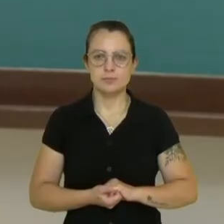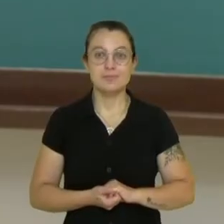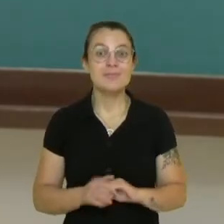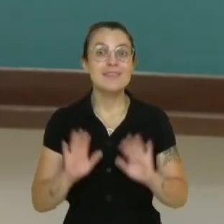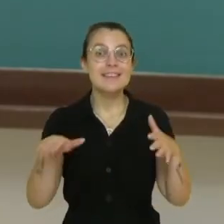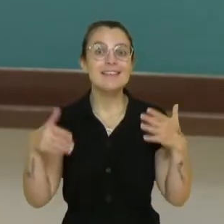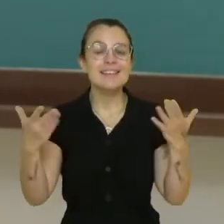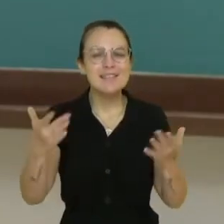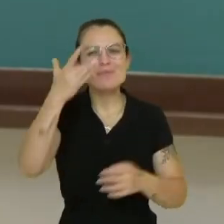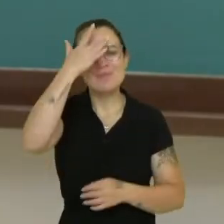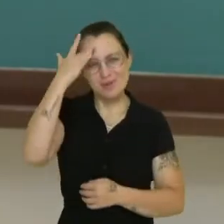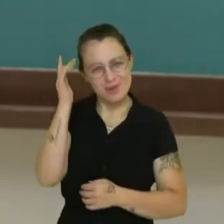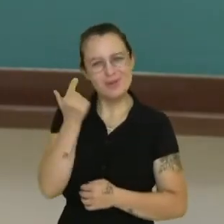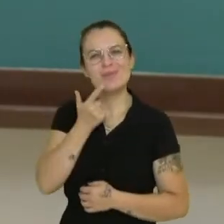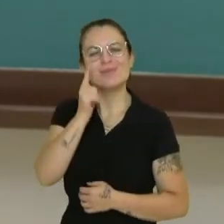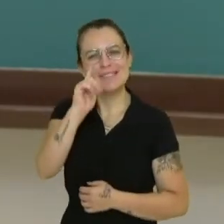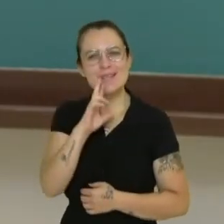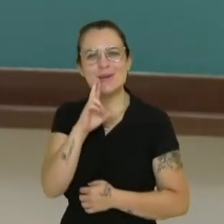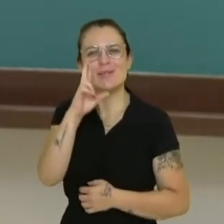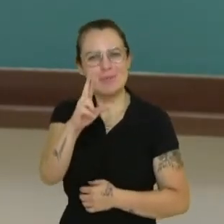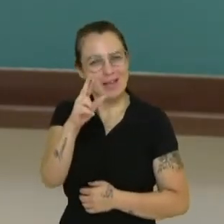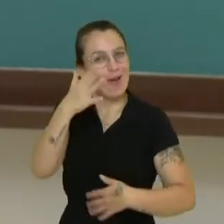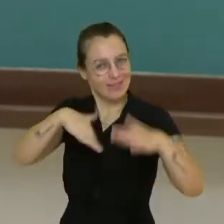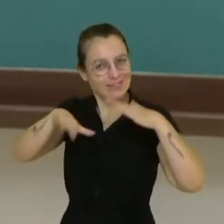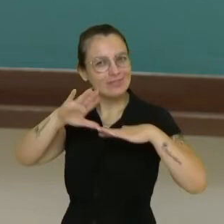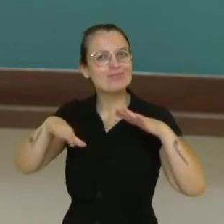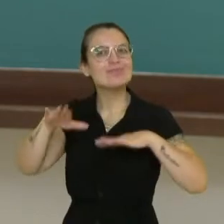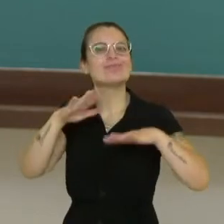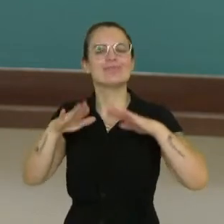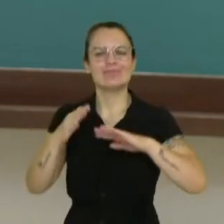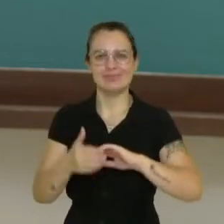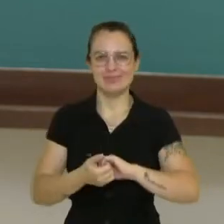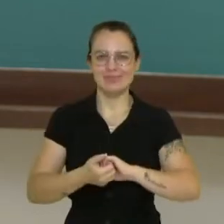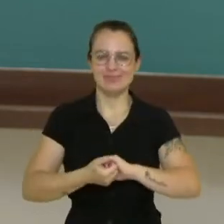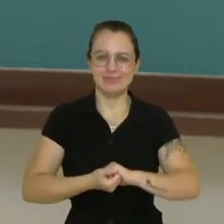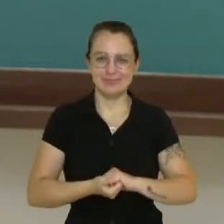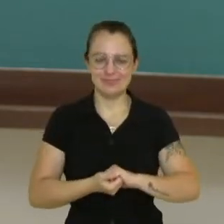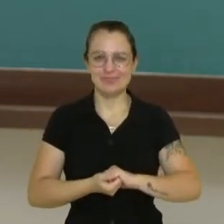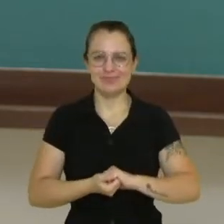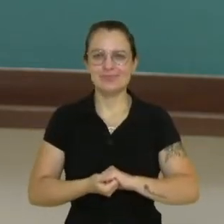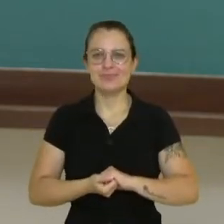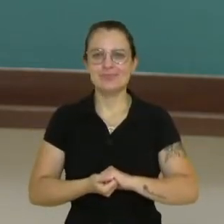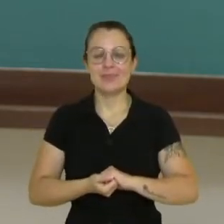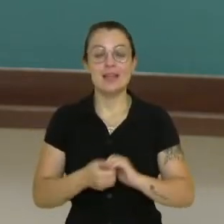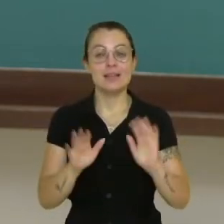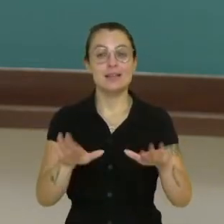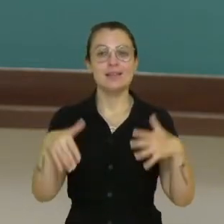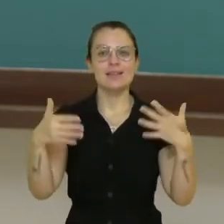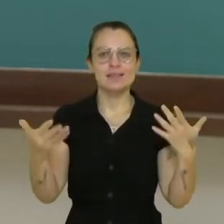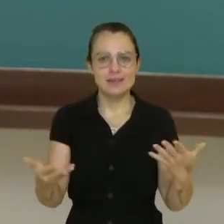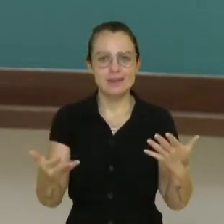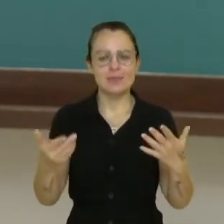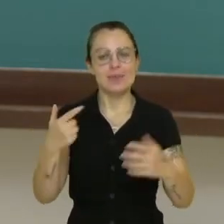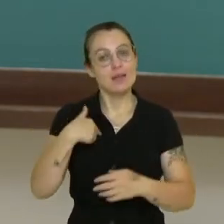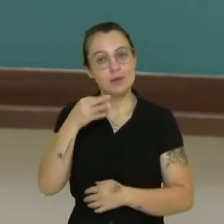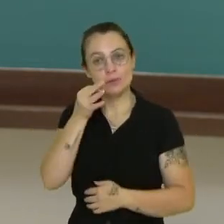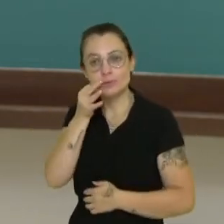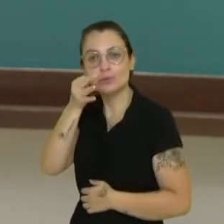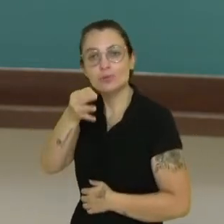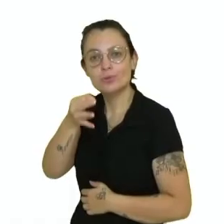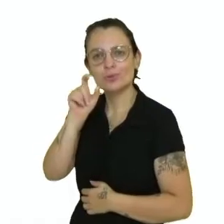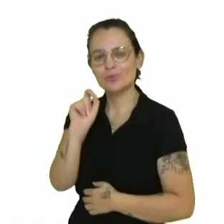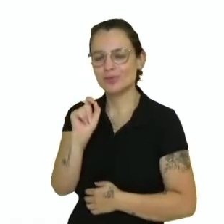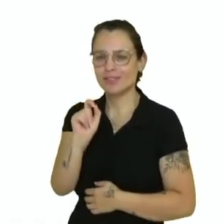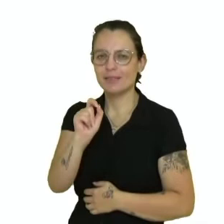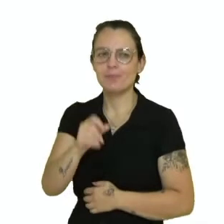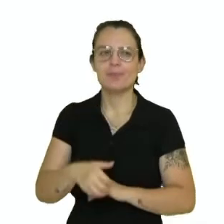E aí, galera, conseguiu organizar a resposta para a nossa primeira atividade? Bom, posso sugerir a vocês que